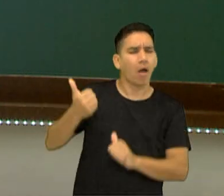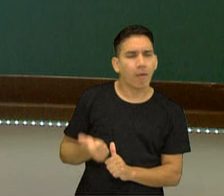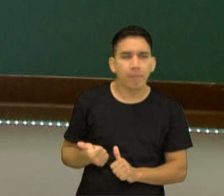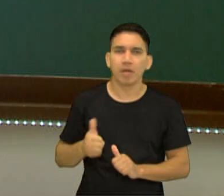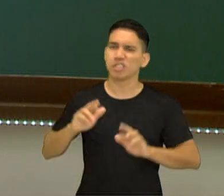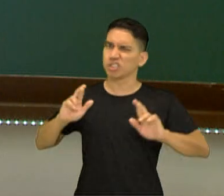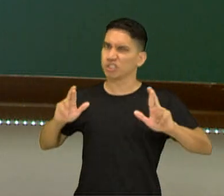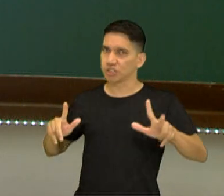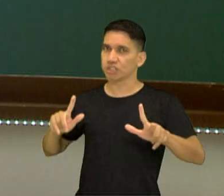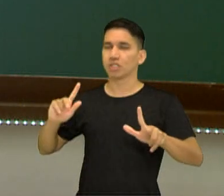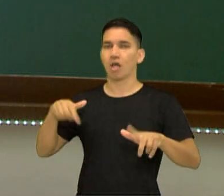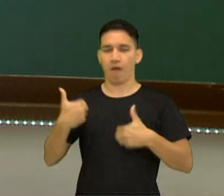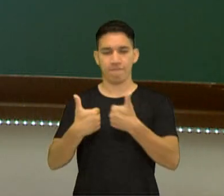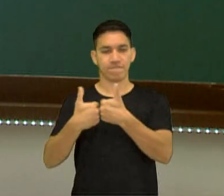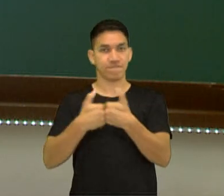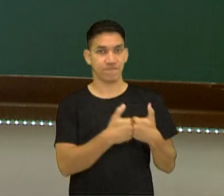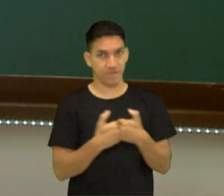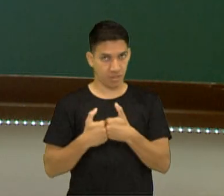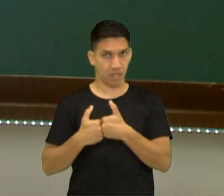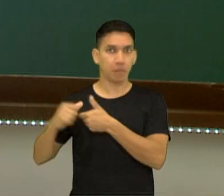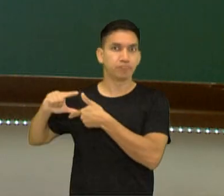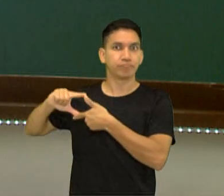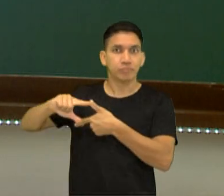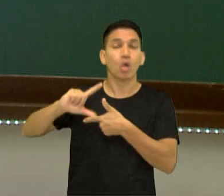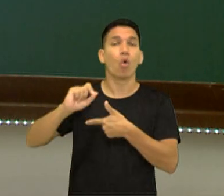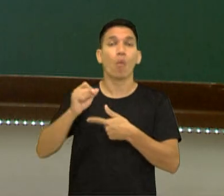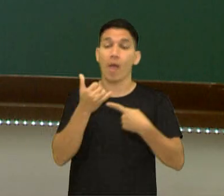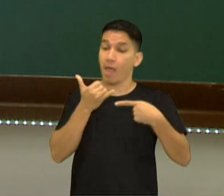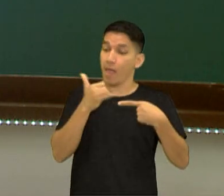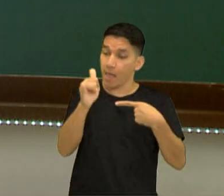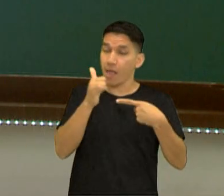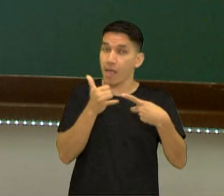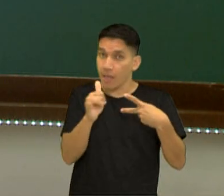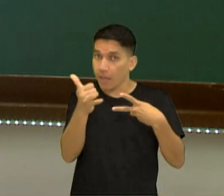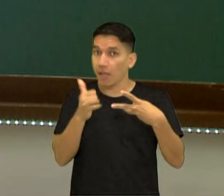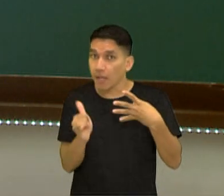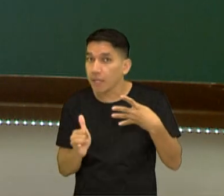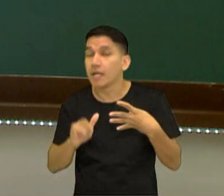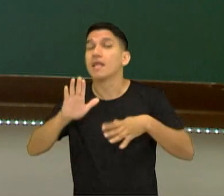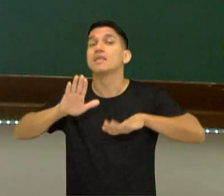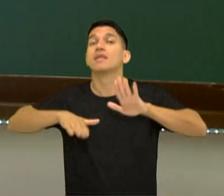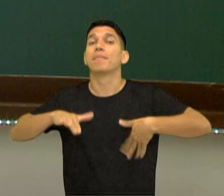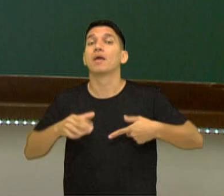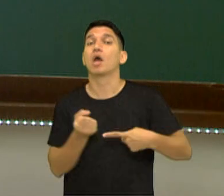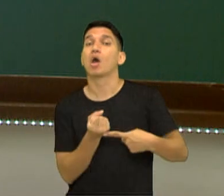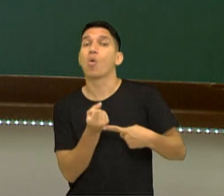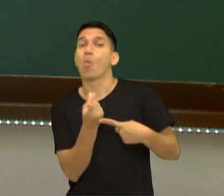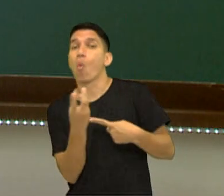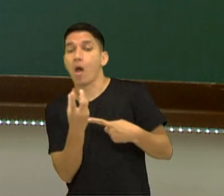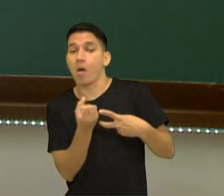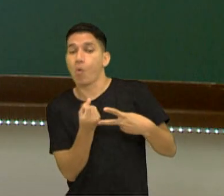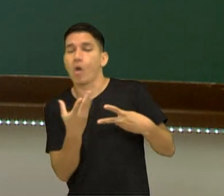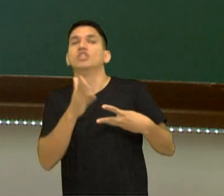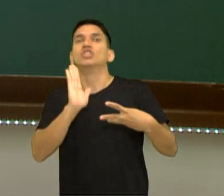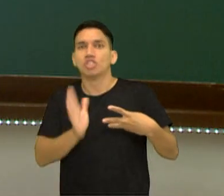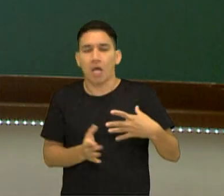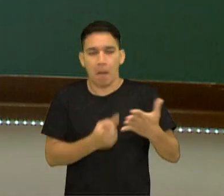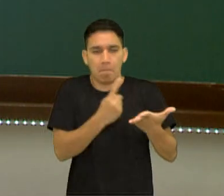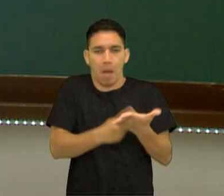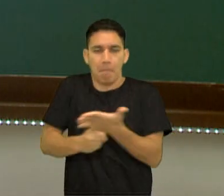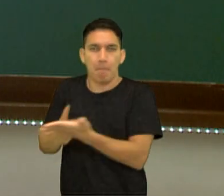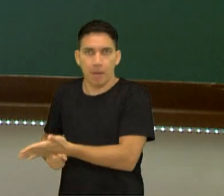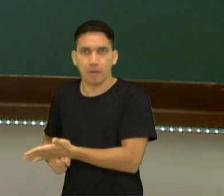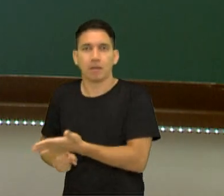clássica, para os elétrons a energia ela é liberada na forma de pacotes, ou seja, de quantidades definidas. E